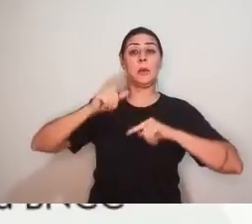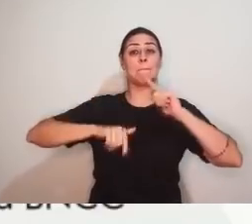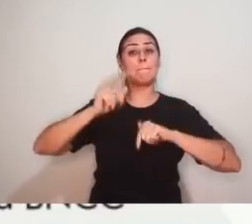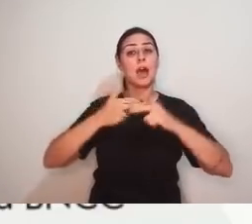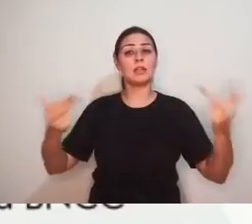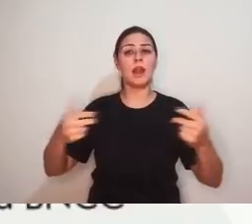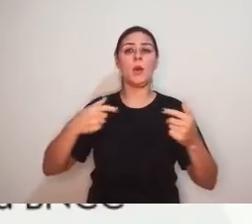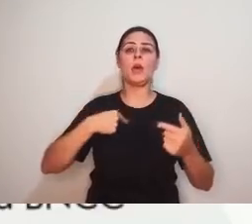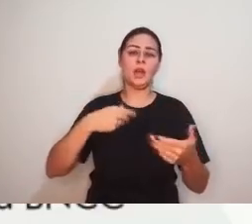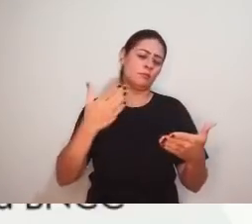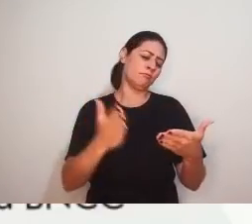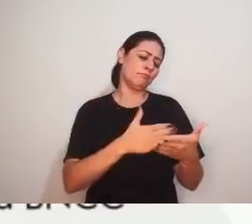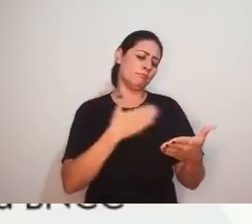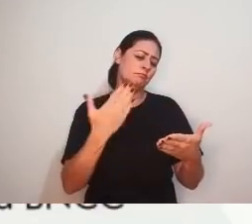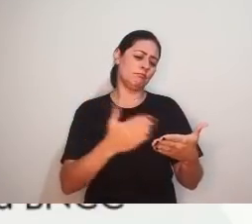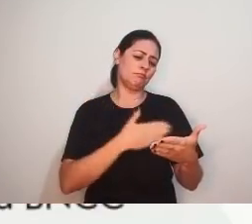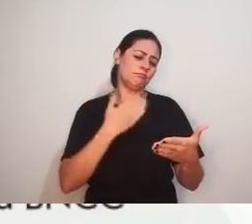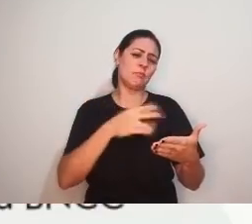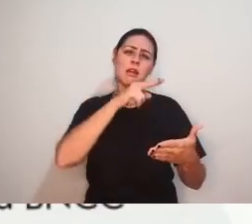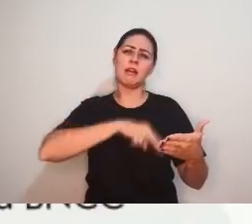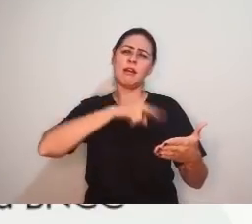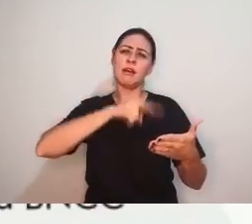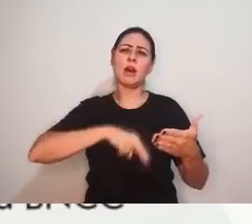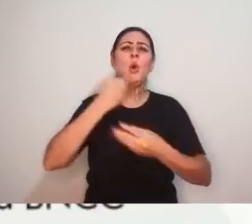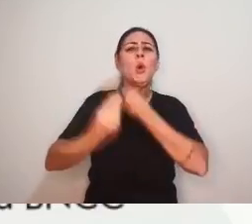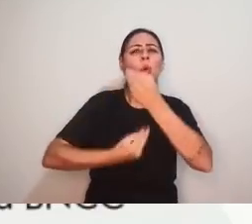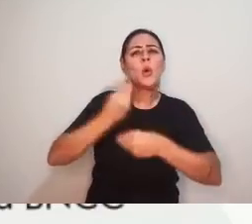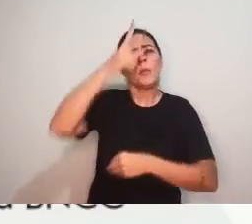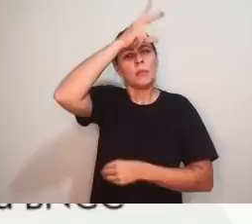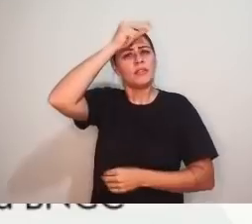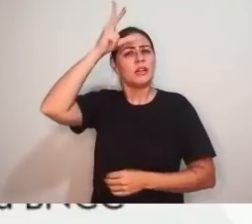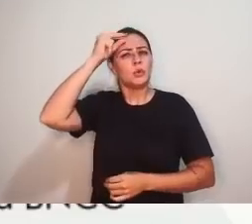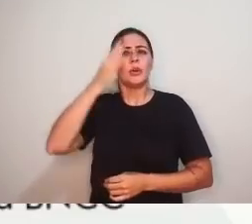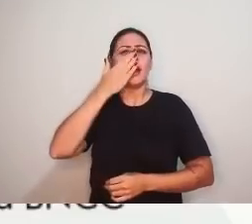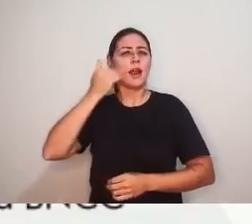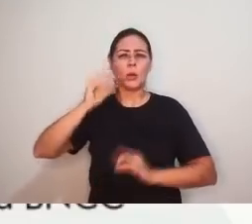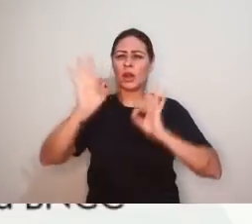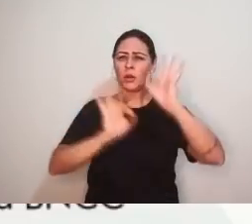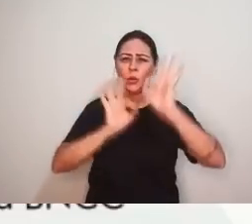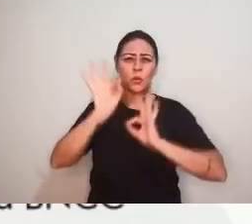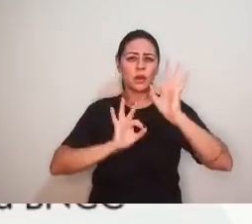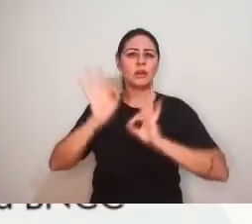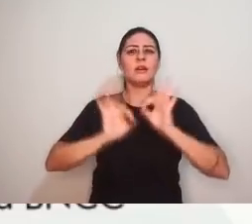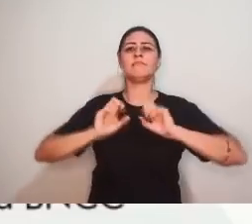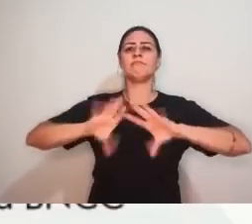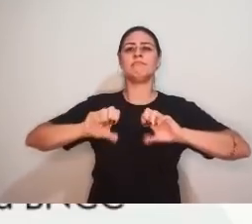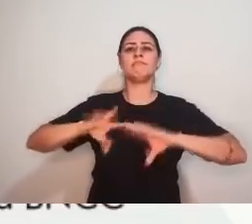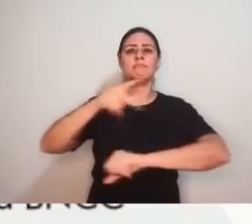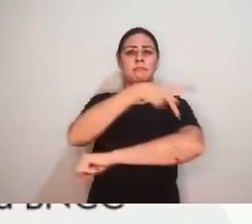que vocês me disponibilizaram, que me revelou as informações sobre como é que o município de Araucária organiza o seu